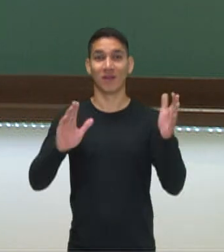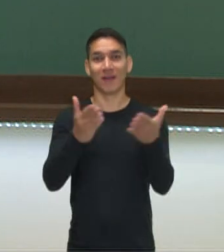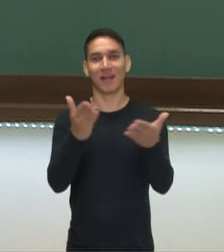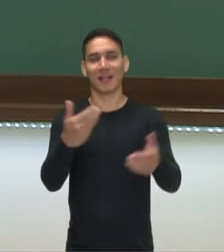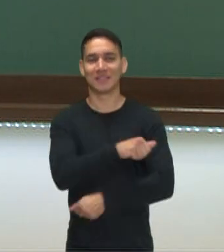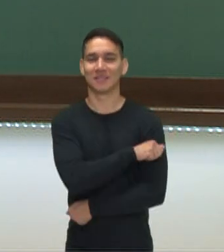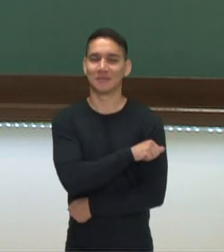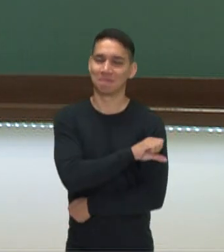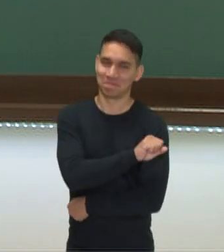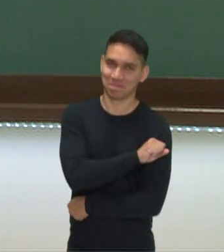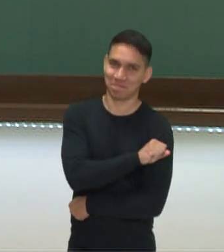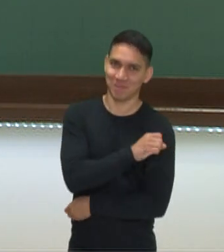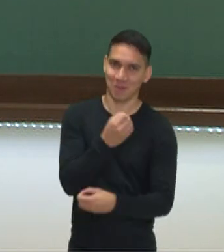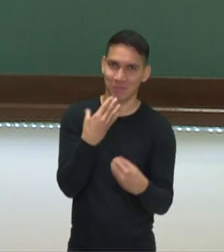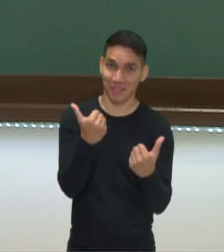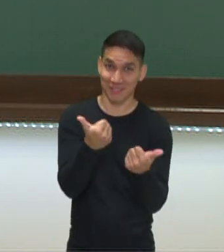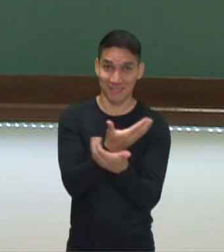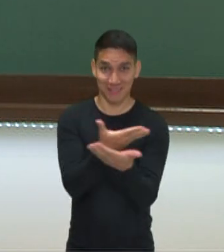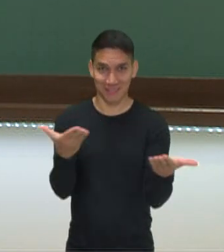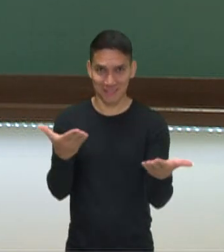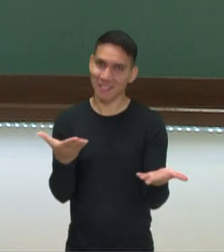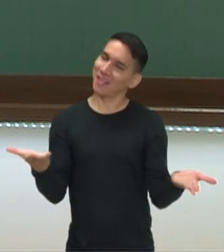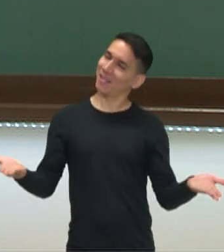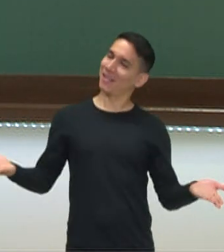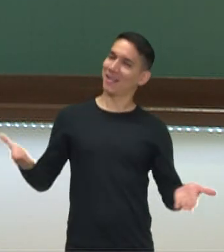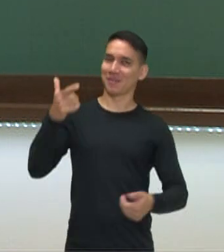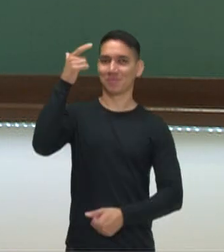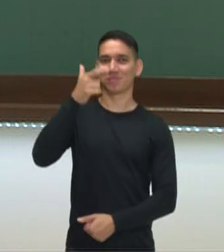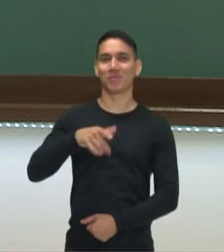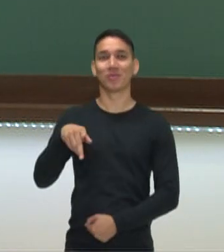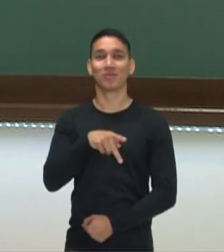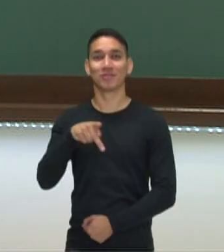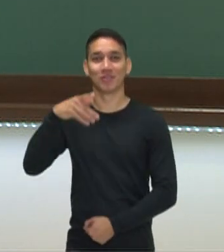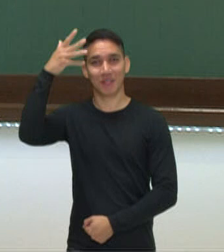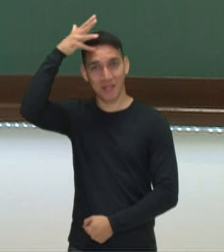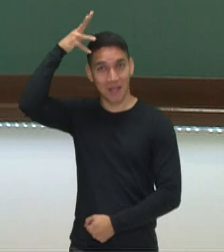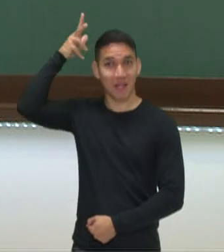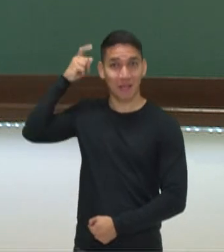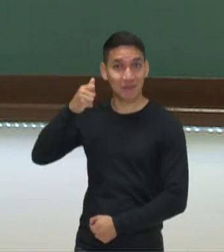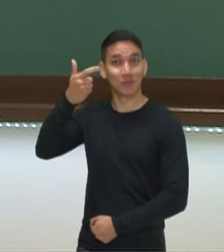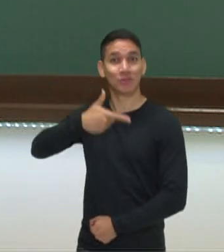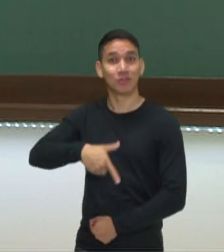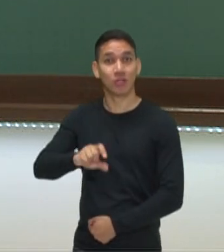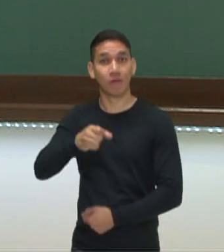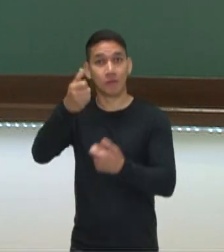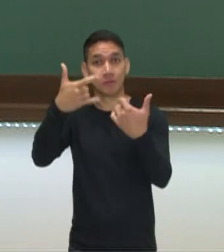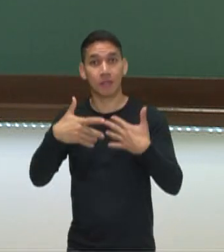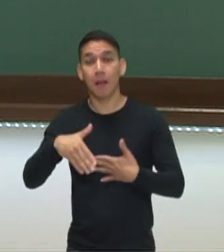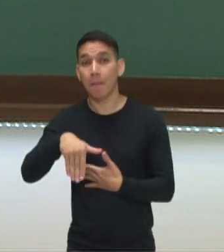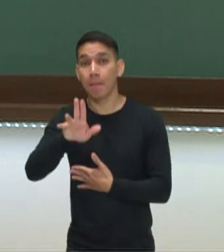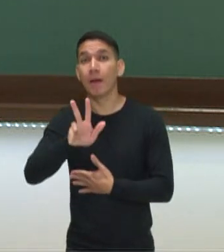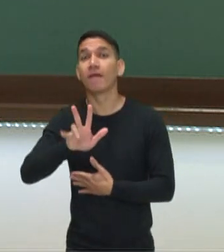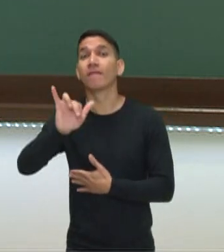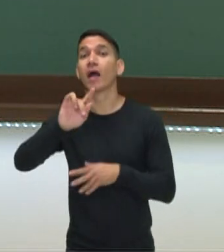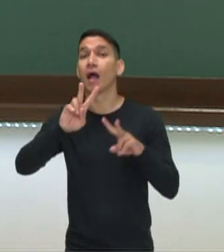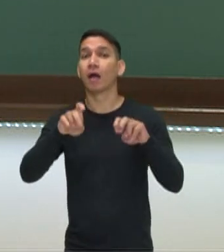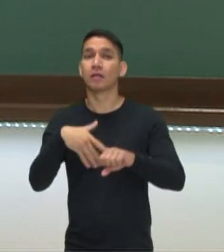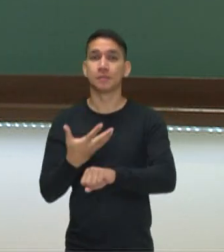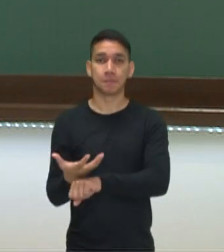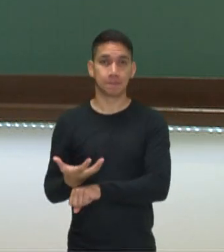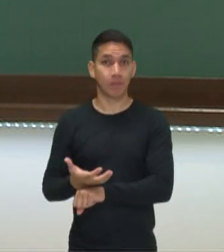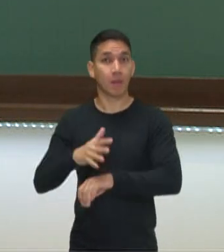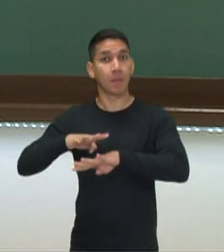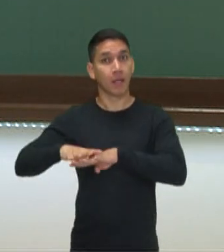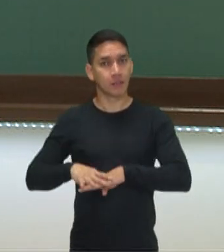Olá, estudante do 8º ano, tudo bem com vocês? Olha, aqui é a professora Arabel novamente. Vamos falar mais um pouquinho sobre matemática, estudar